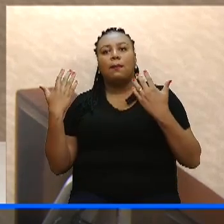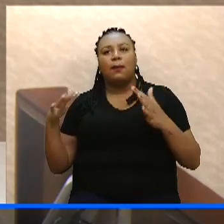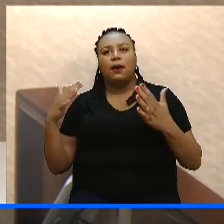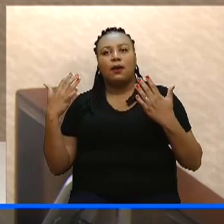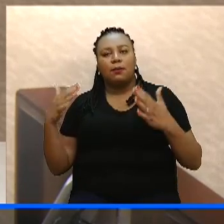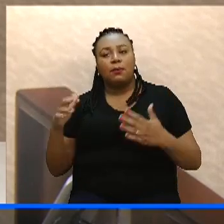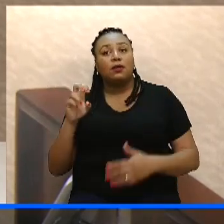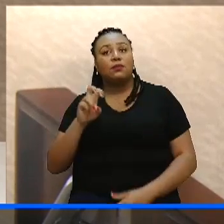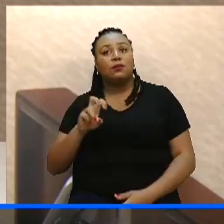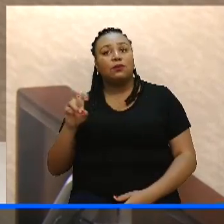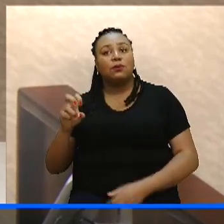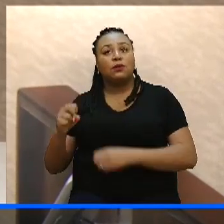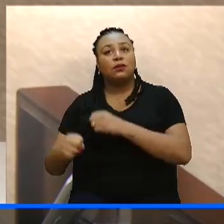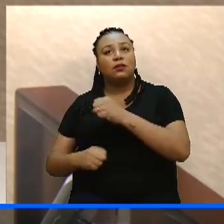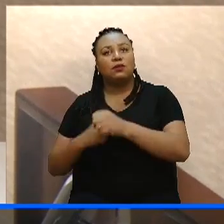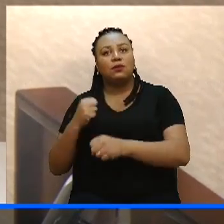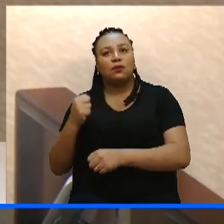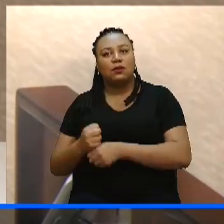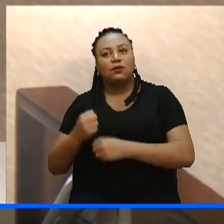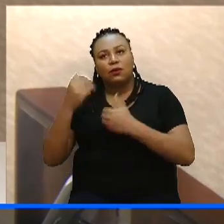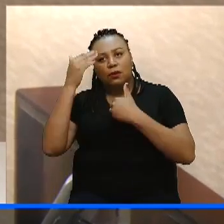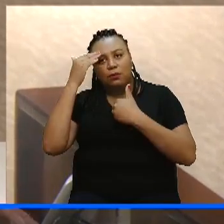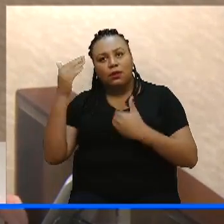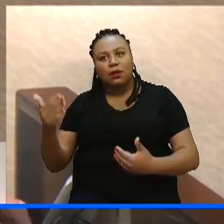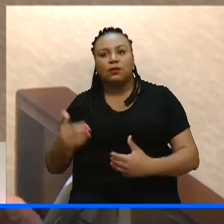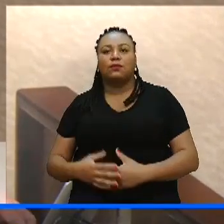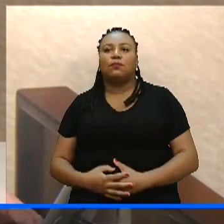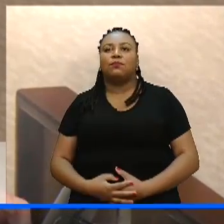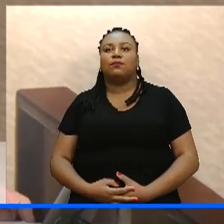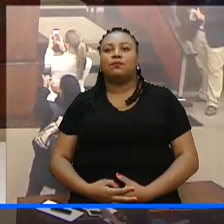pelo 55 anos obrigado